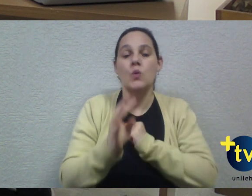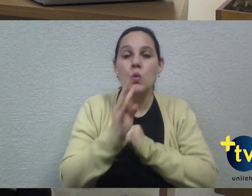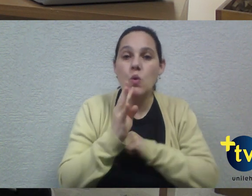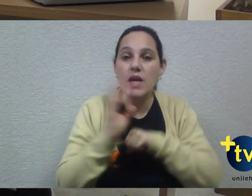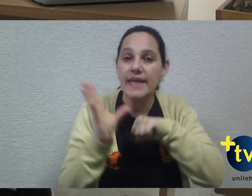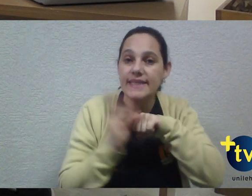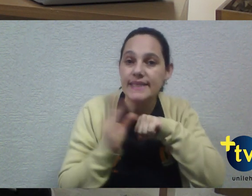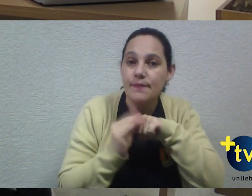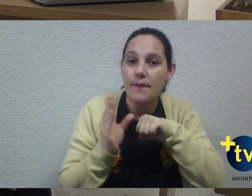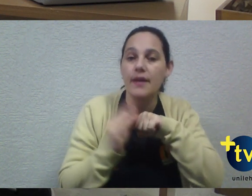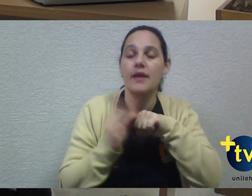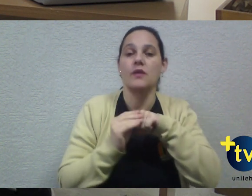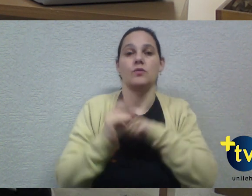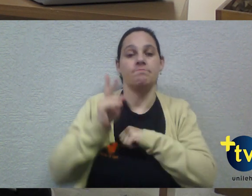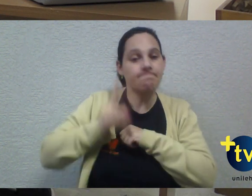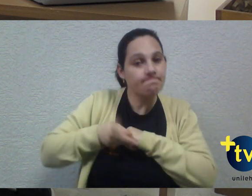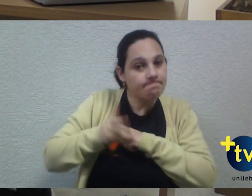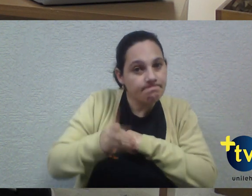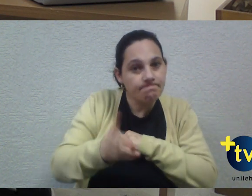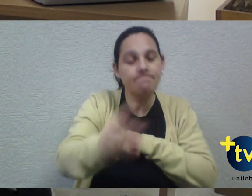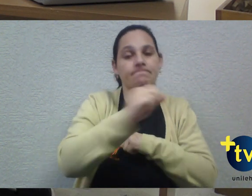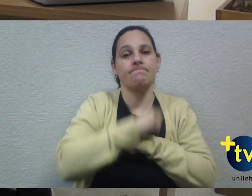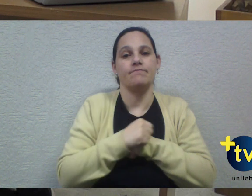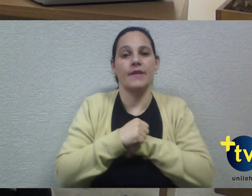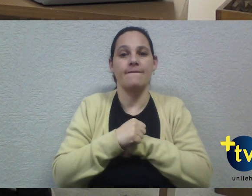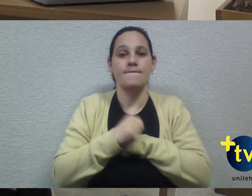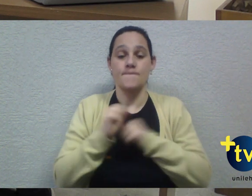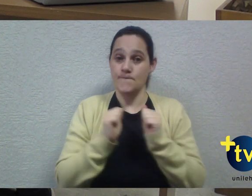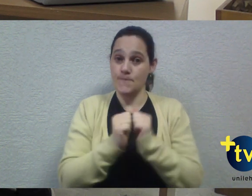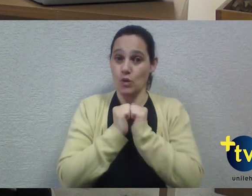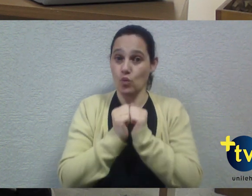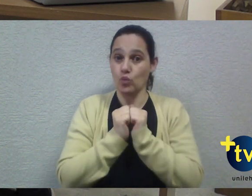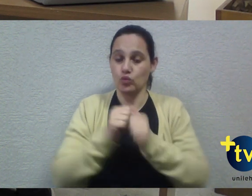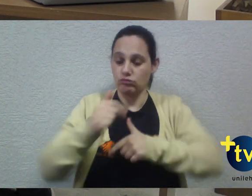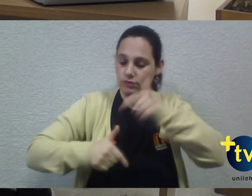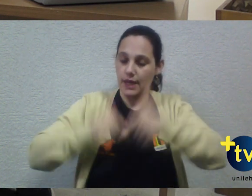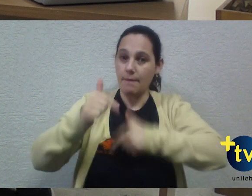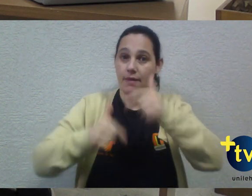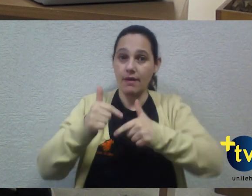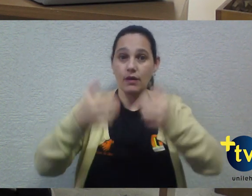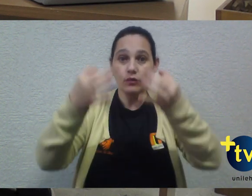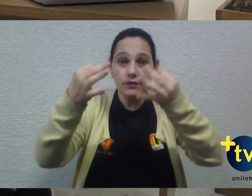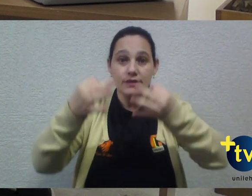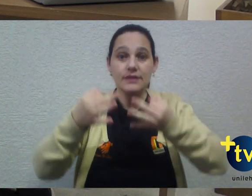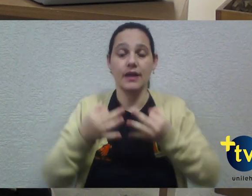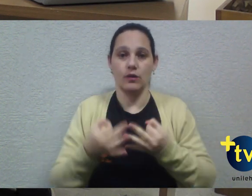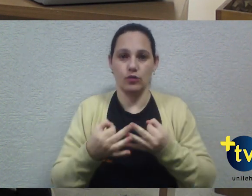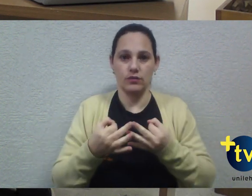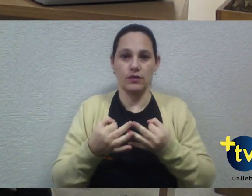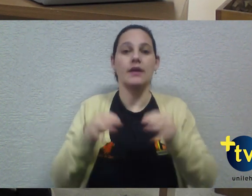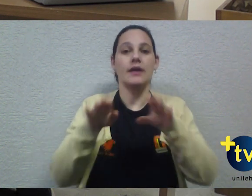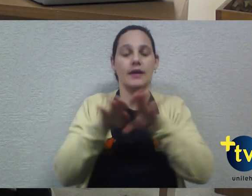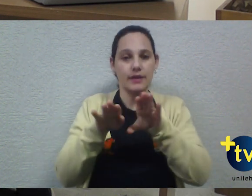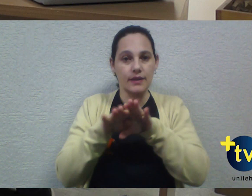questão desse conhecimento continuado, da qualificação continuada, juntamente com o trabalho decente e